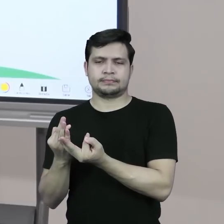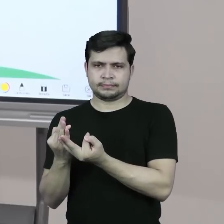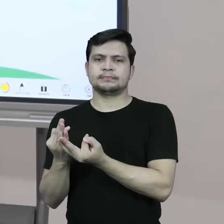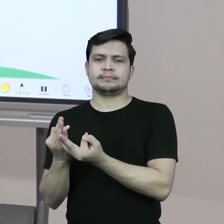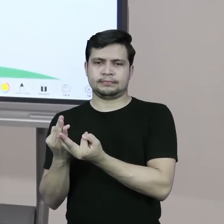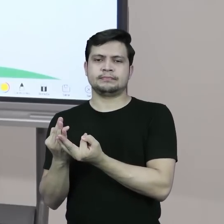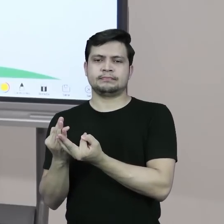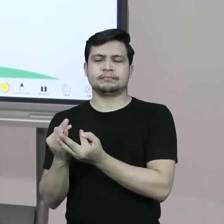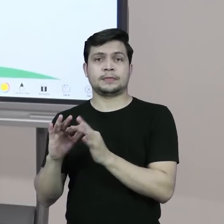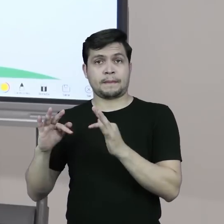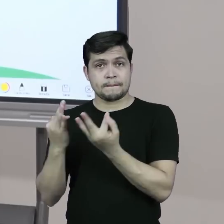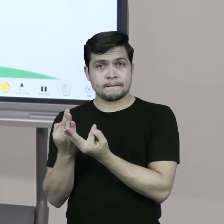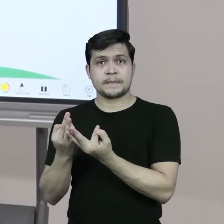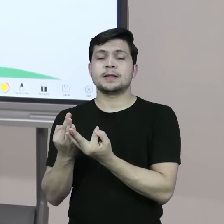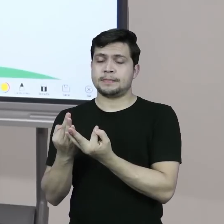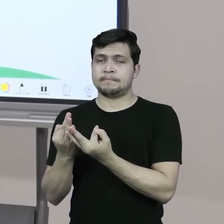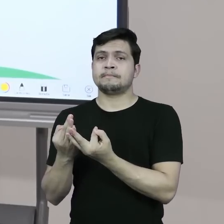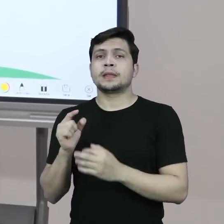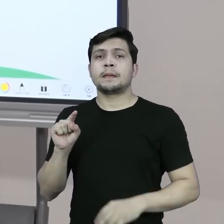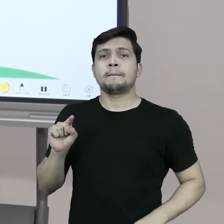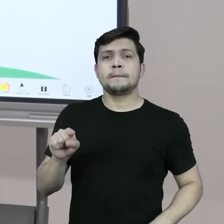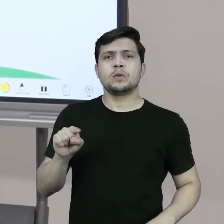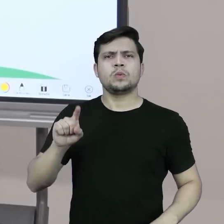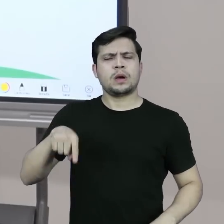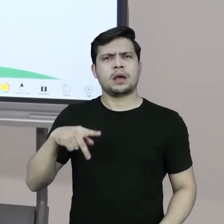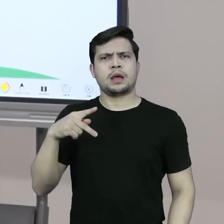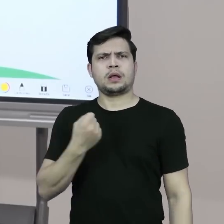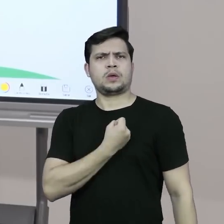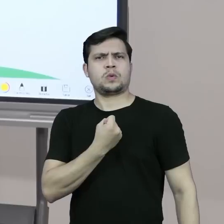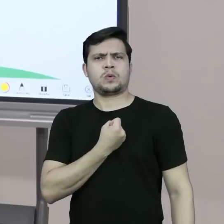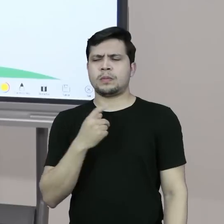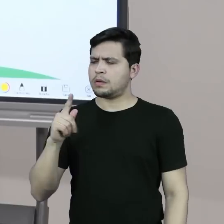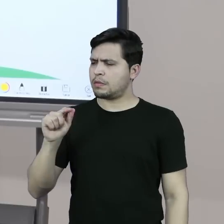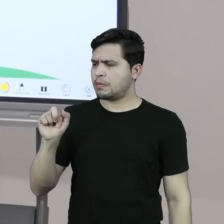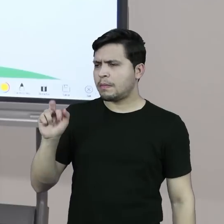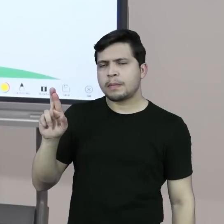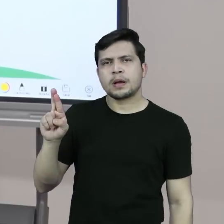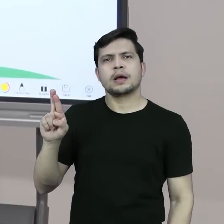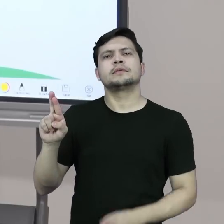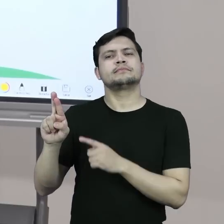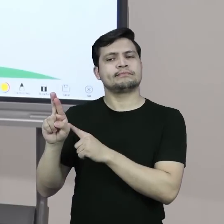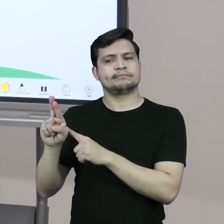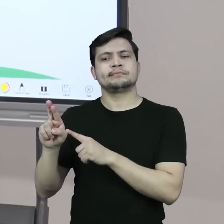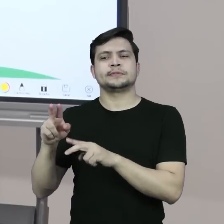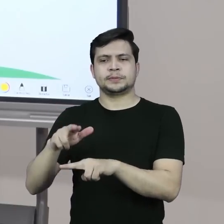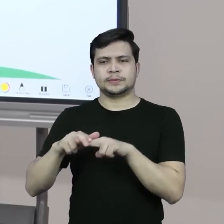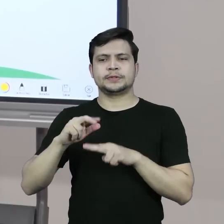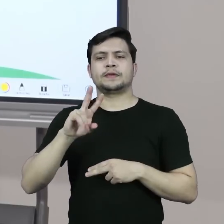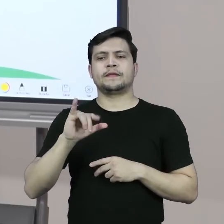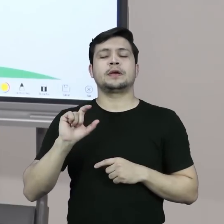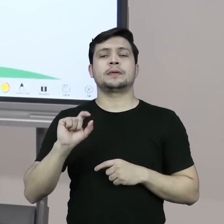2008 com 12 sendo o terceiro, 2002 com 13 sendo o